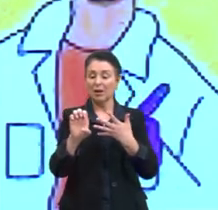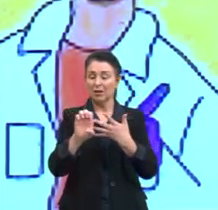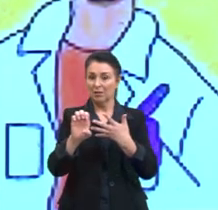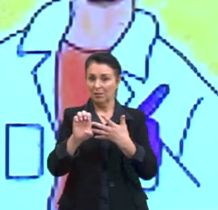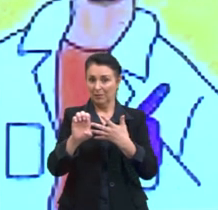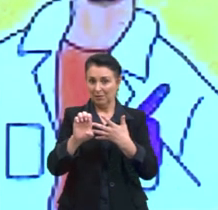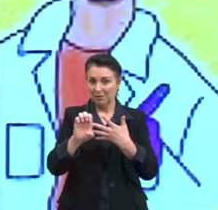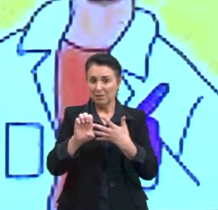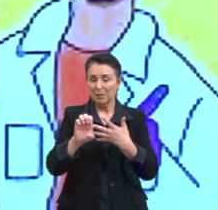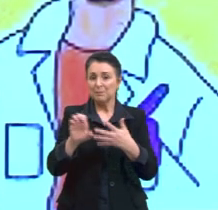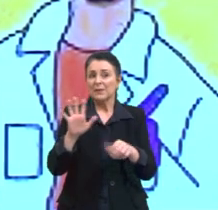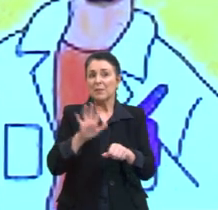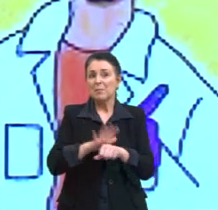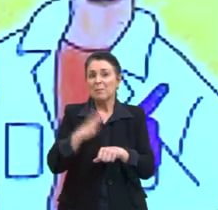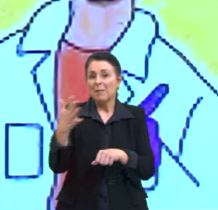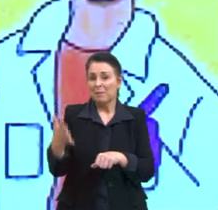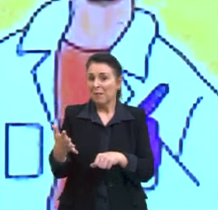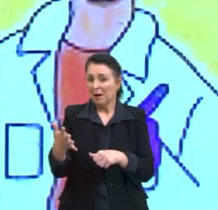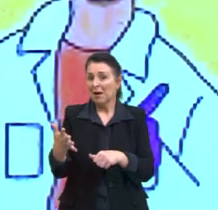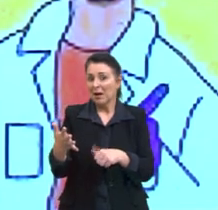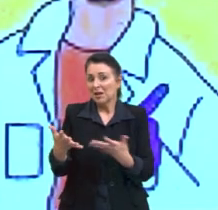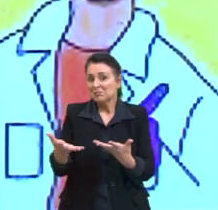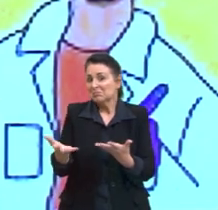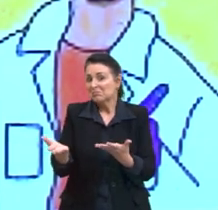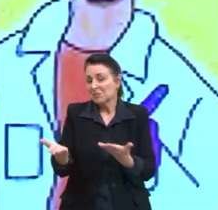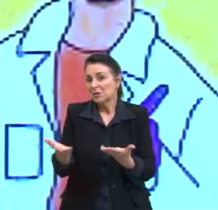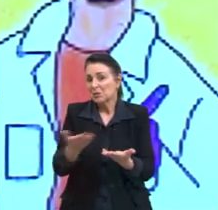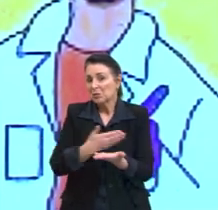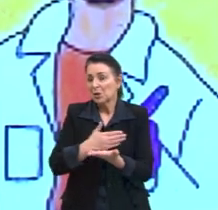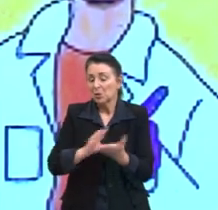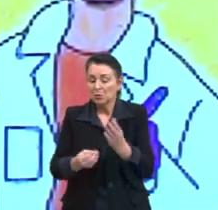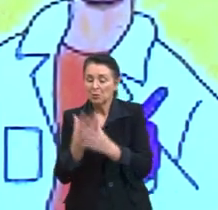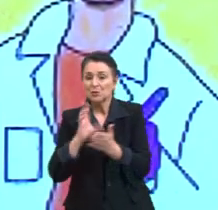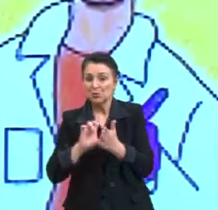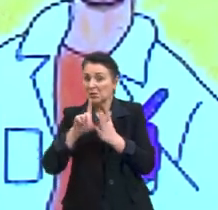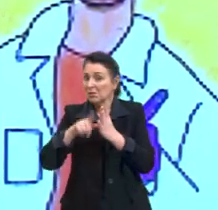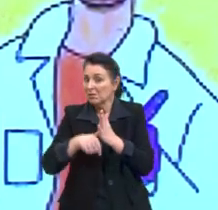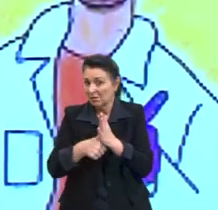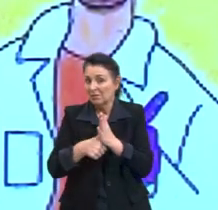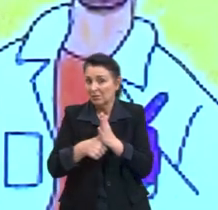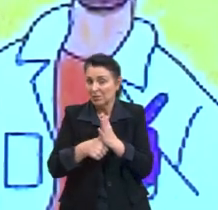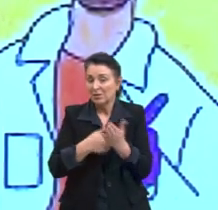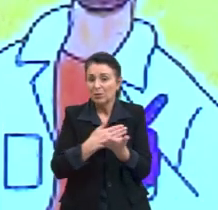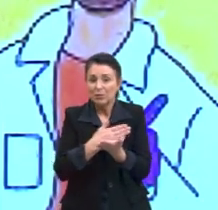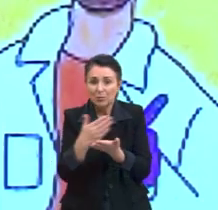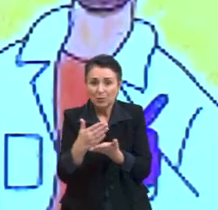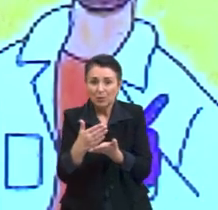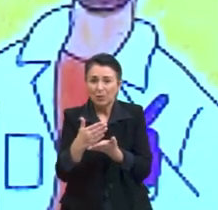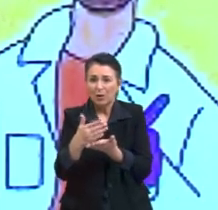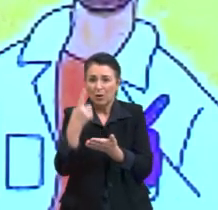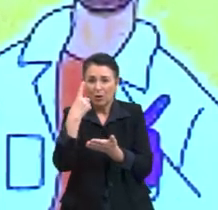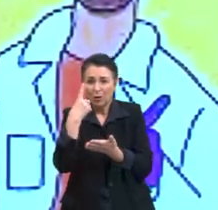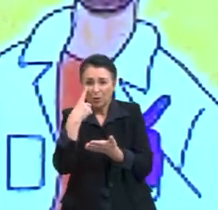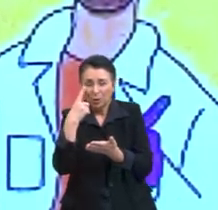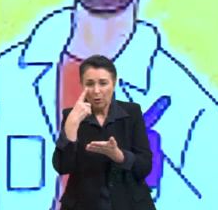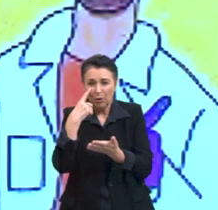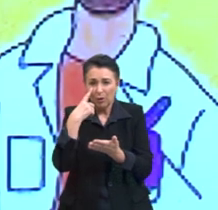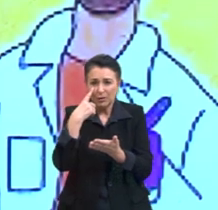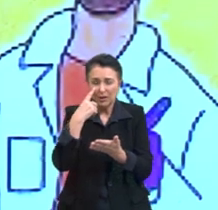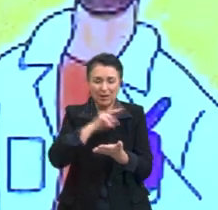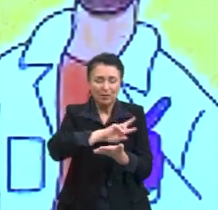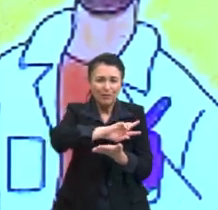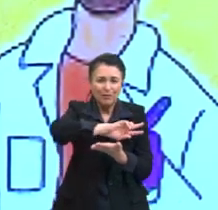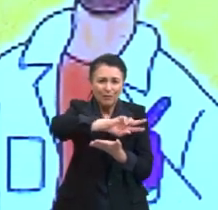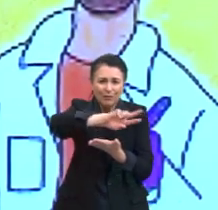tá então aqui é um homo sapiens moderno Aqui nós temos pertinho de nós o homo neanderthalis